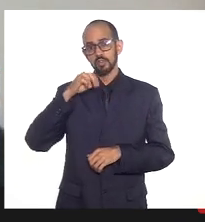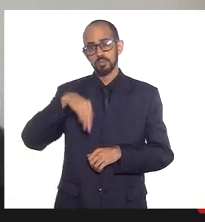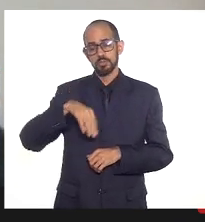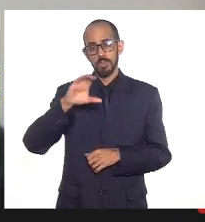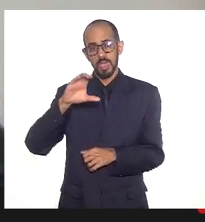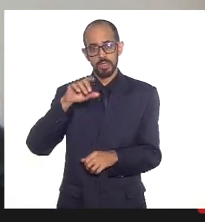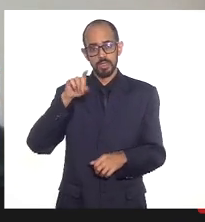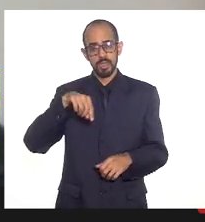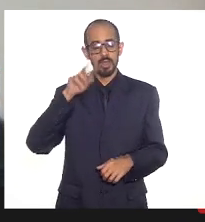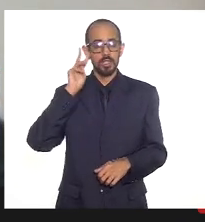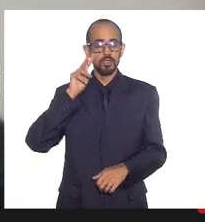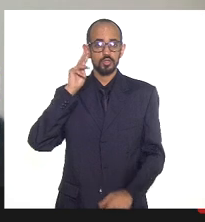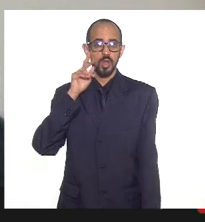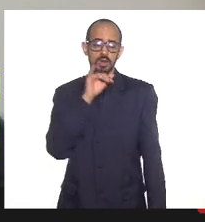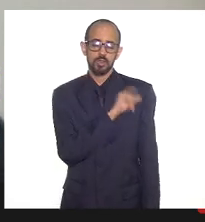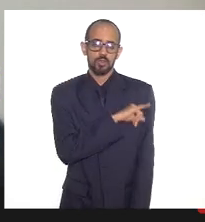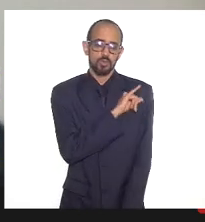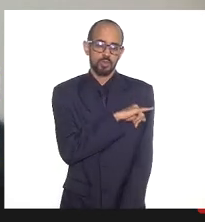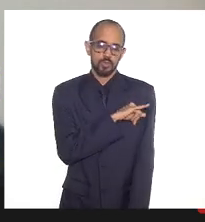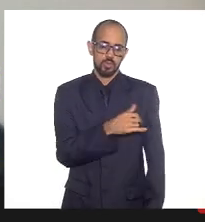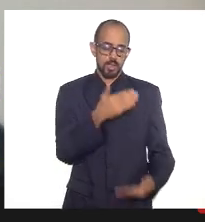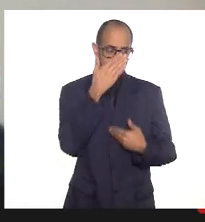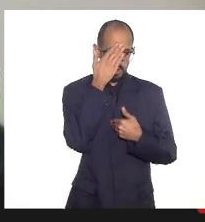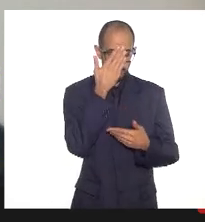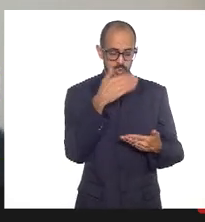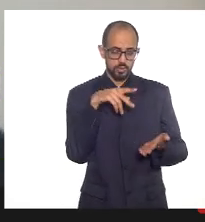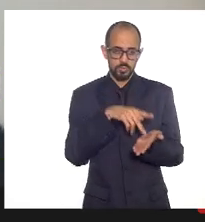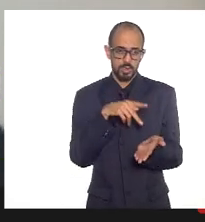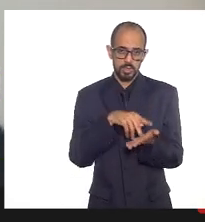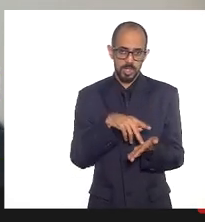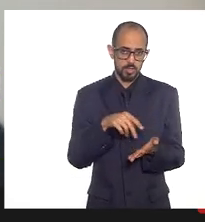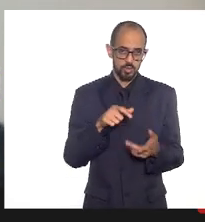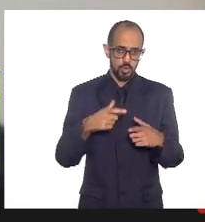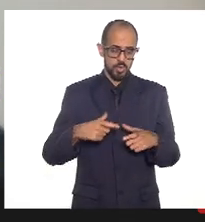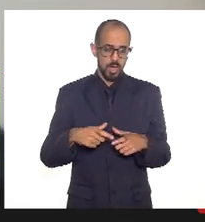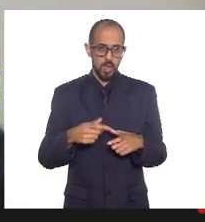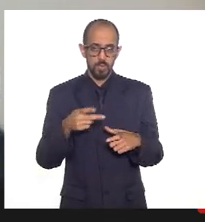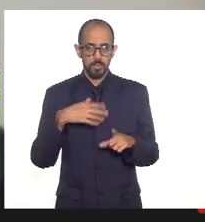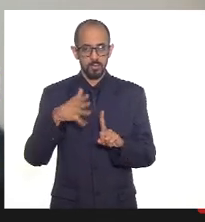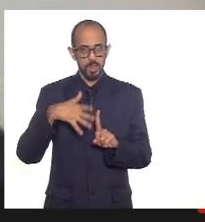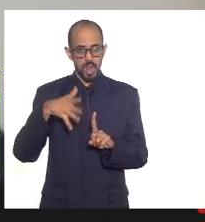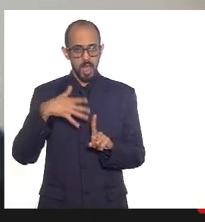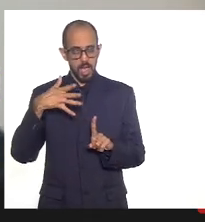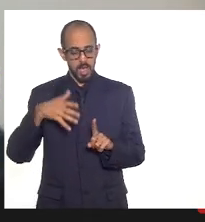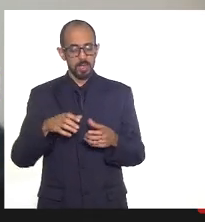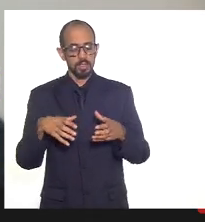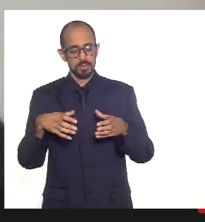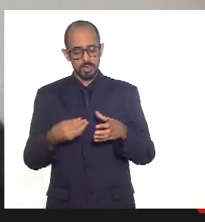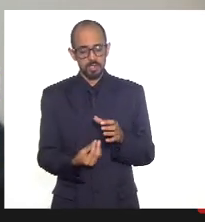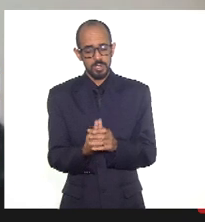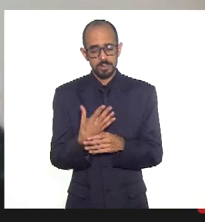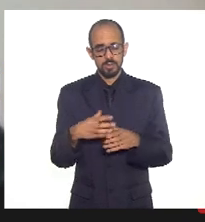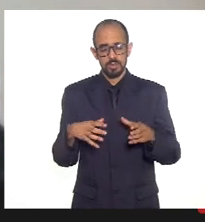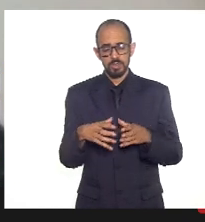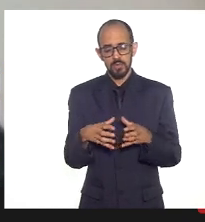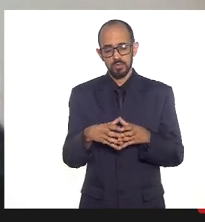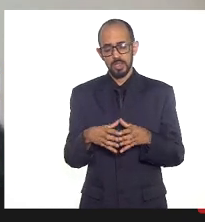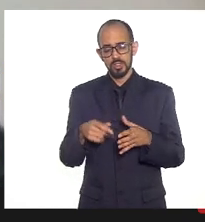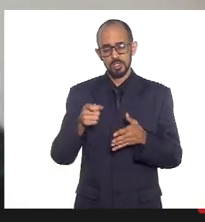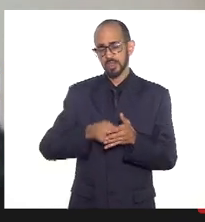do Rio de Janeiro, né? Então, agradeço demais aí o espaço, né, essa formação dessa frente, super importante, essa luta